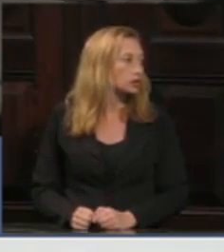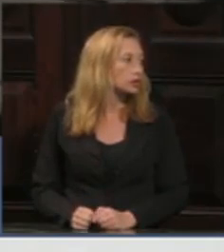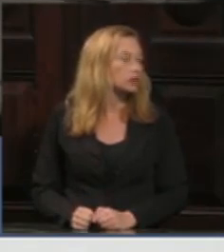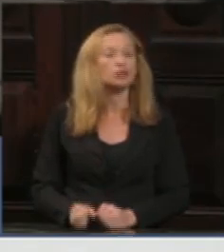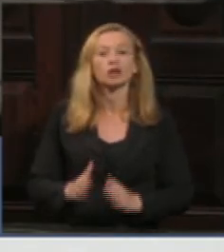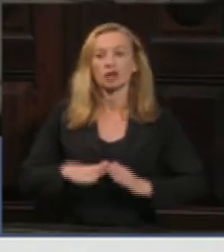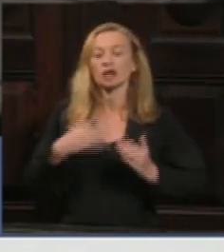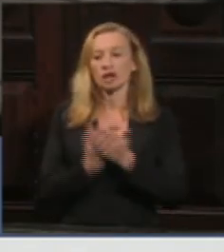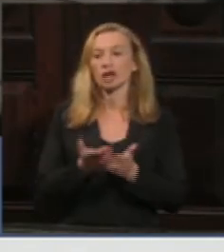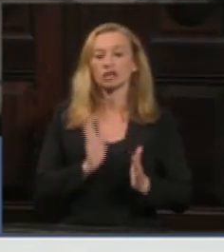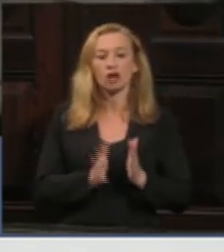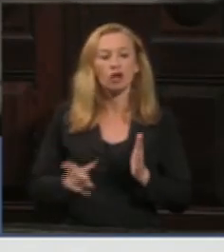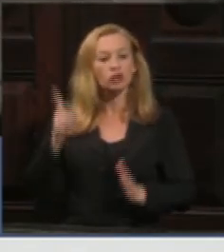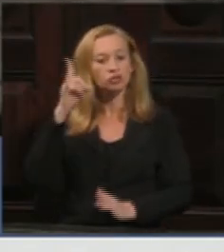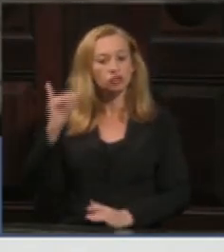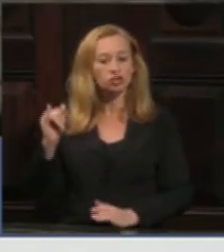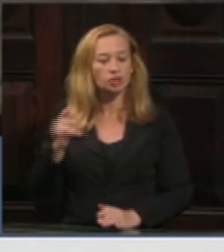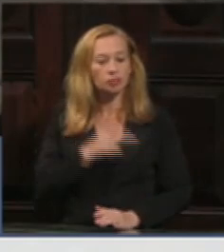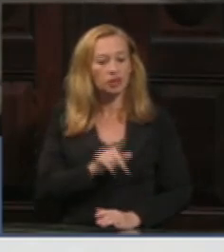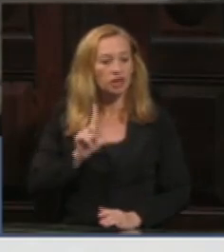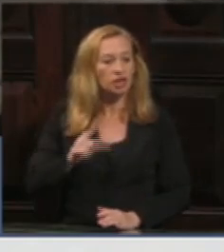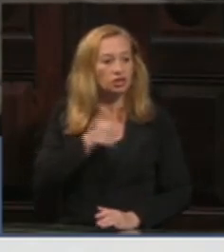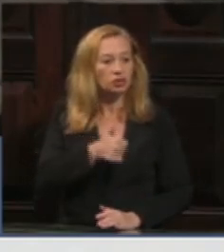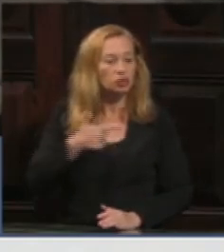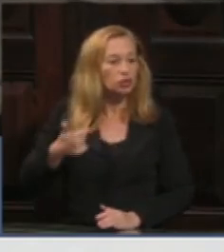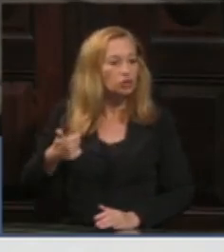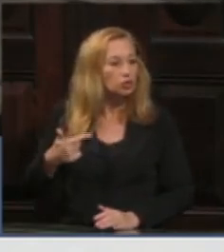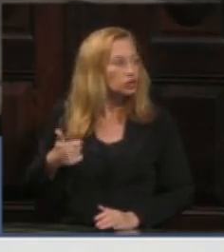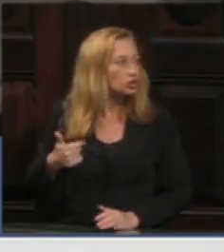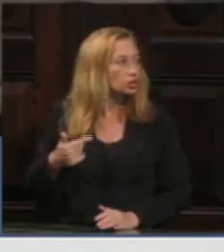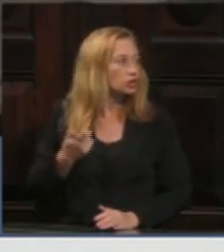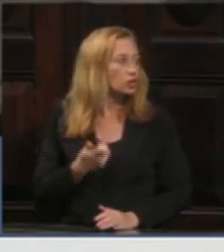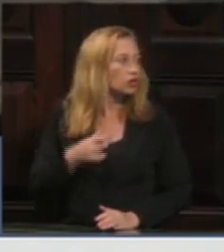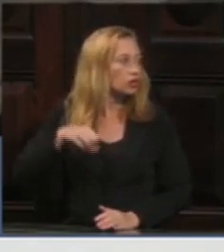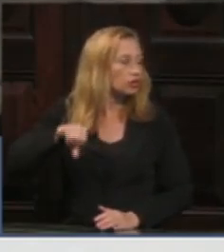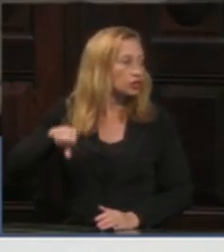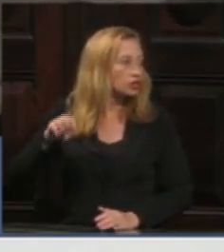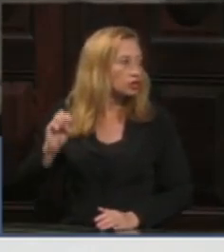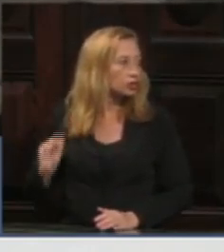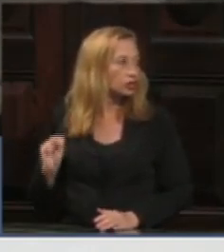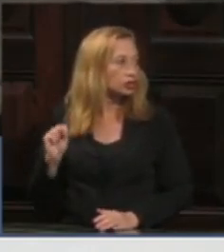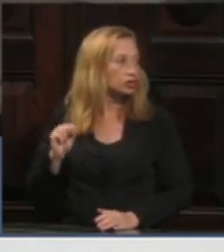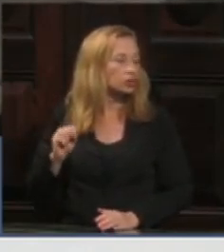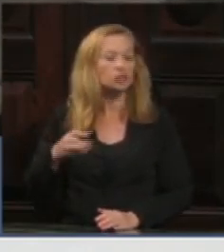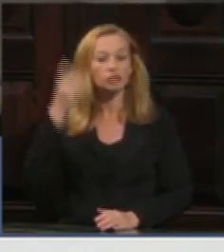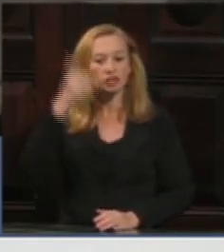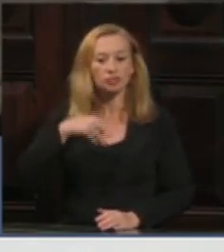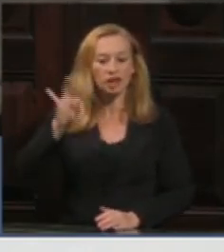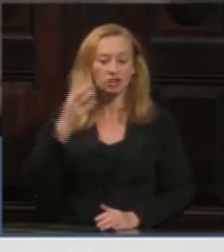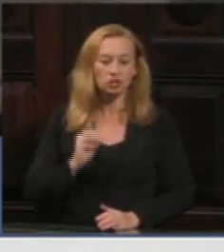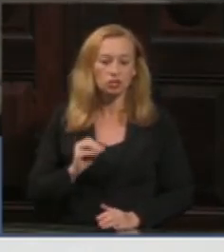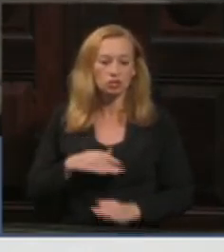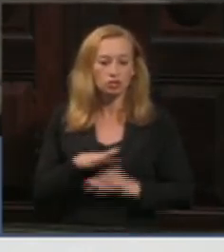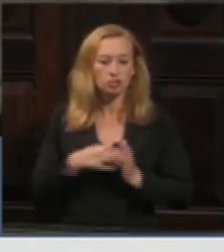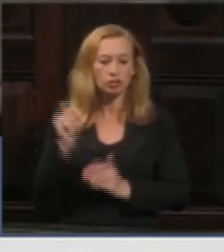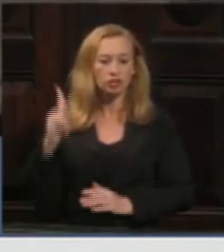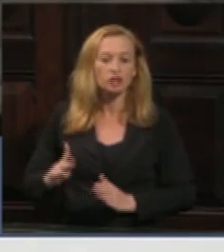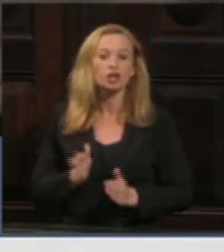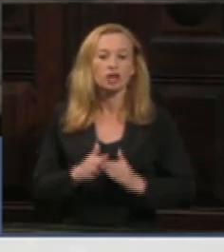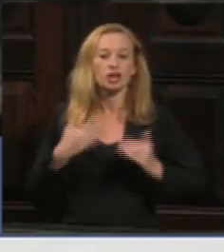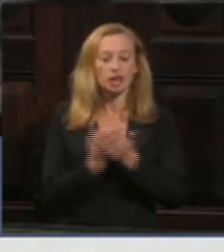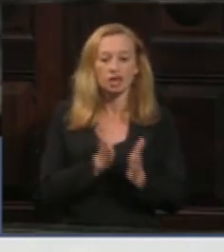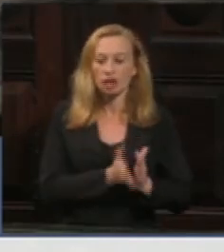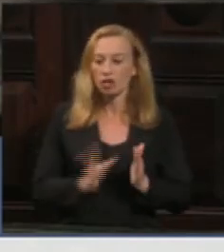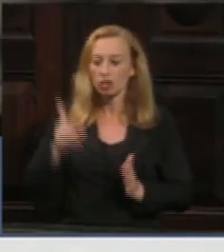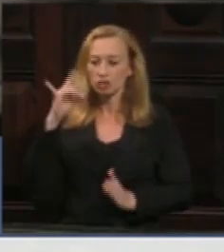Requer a inclusão na ordem do dia do PL 1298 de 2015, deputado Márcio Canela. Senhores que aprovam, eles estão aprovados. Requer a inclusão na ordem